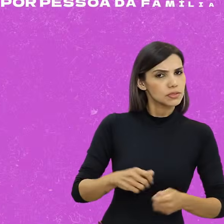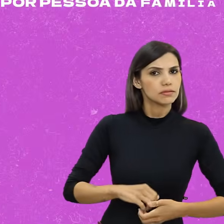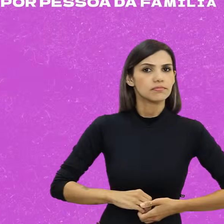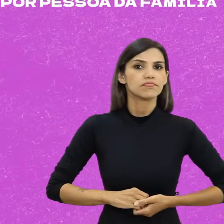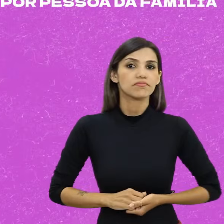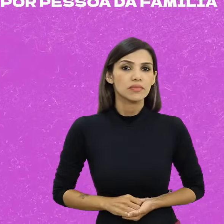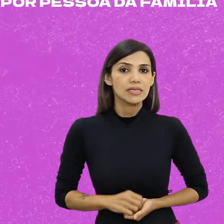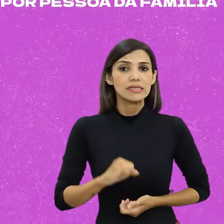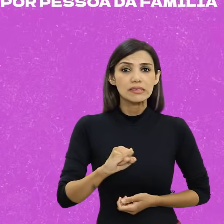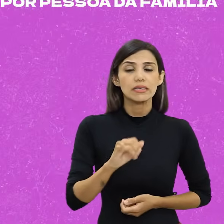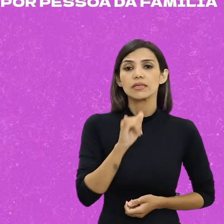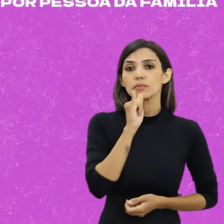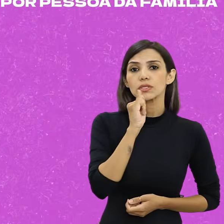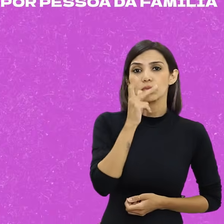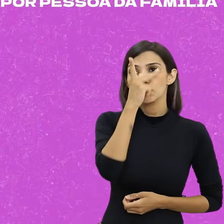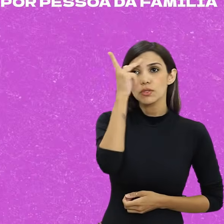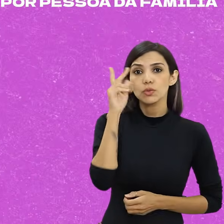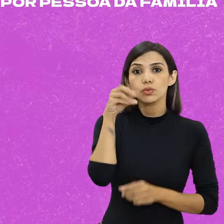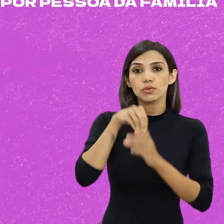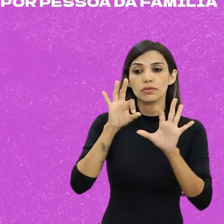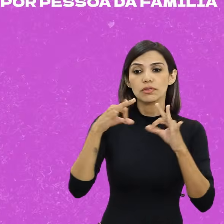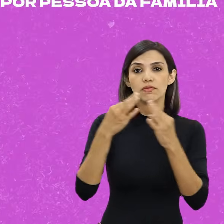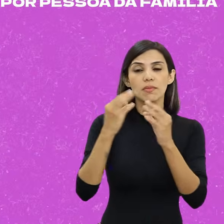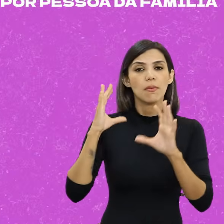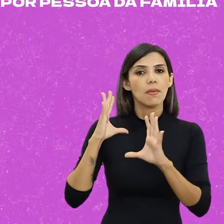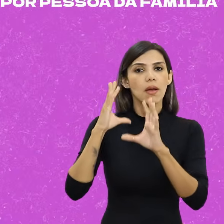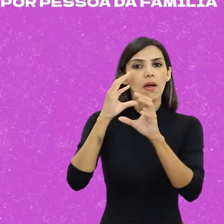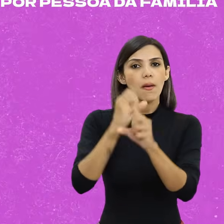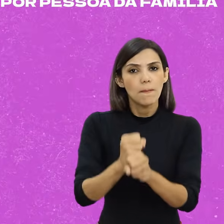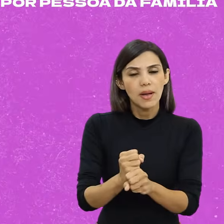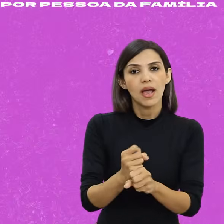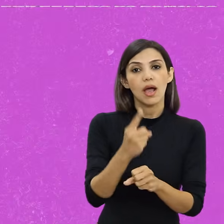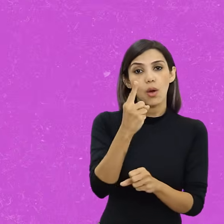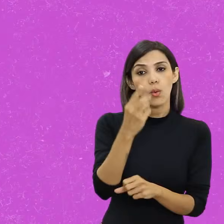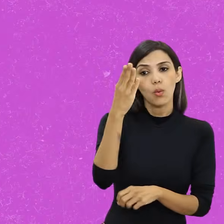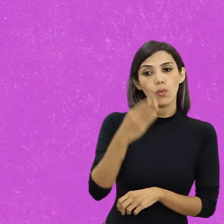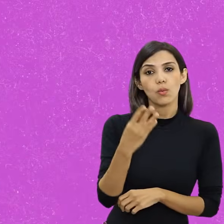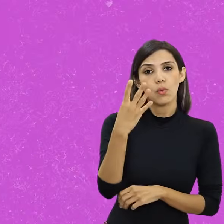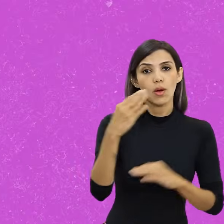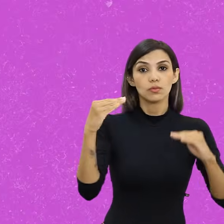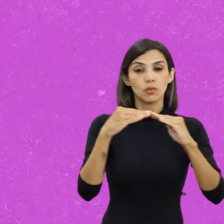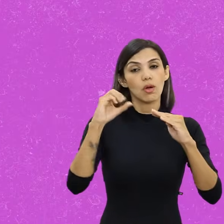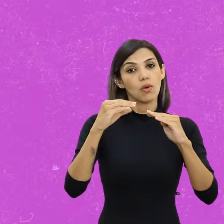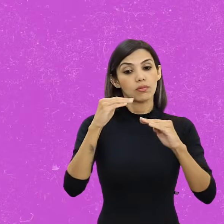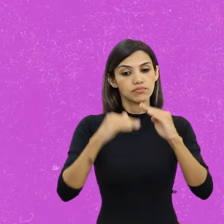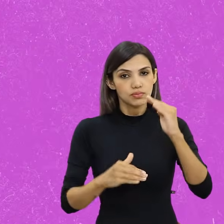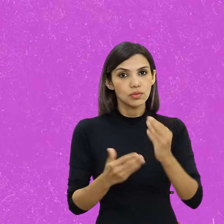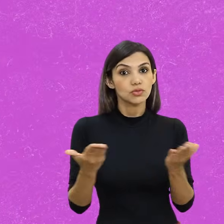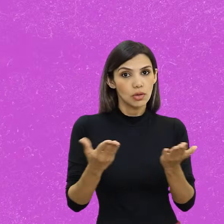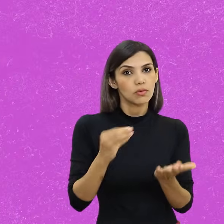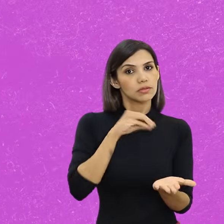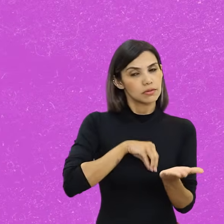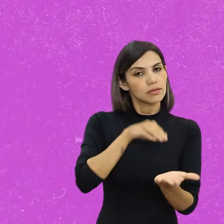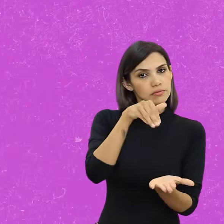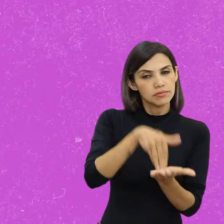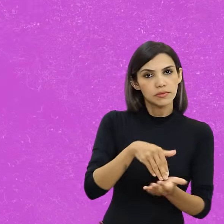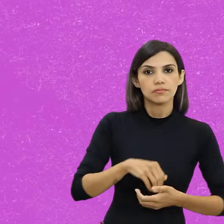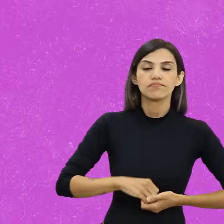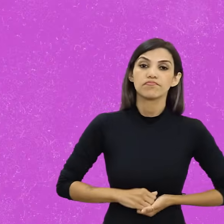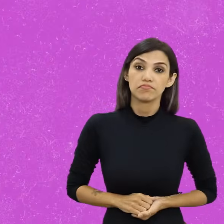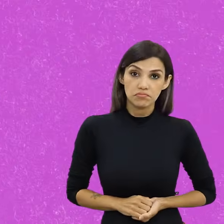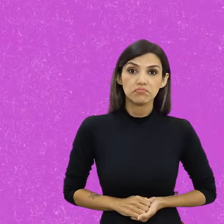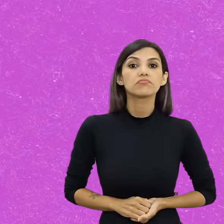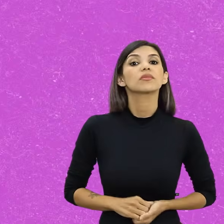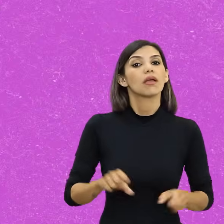por mês, caso a renda familiar por pessoa seja igual ou menor do que 1/4 do valor atual do salário mínimo.